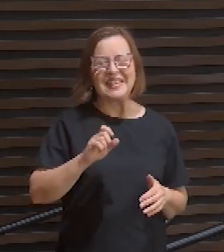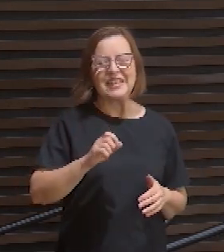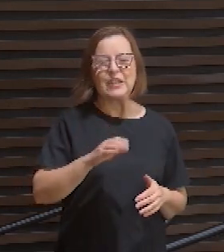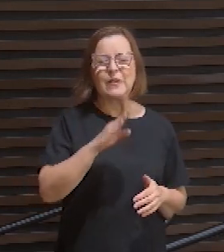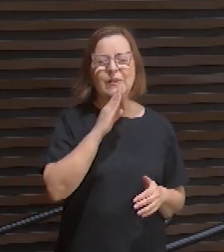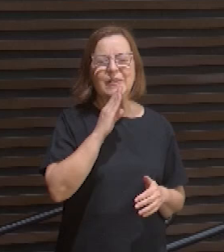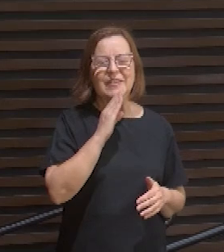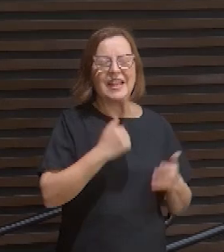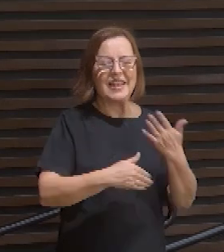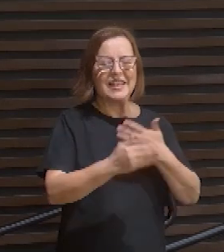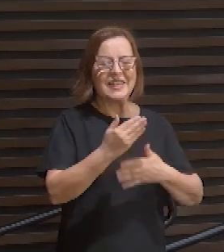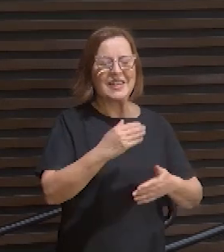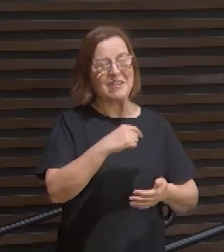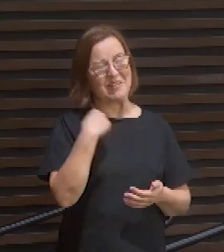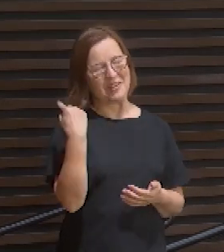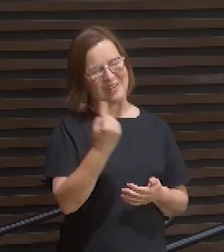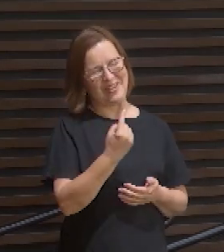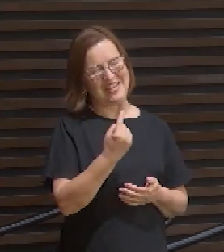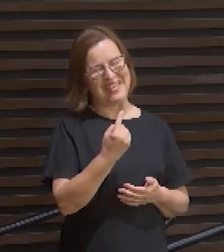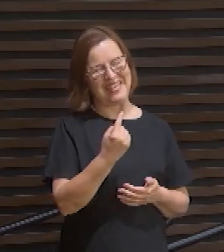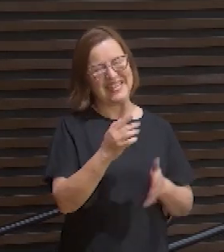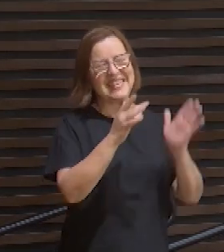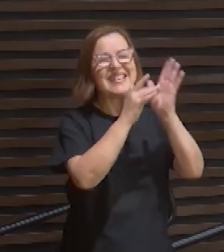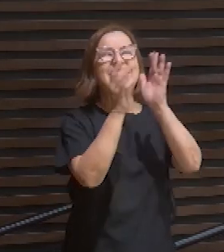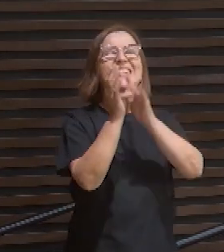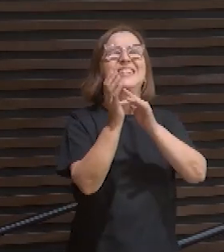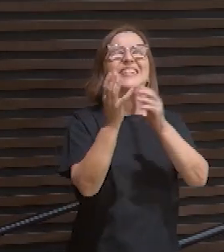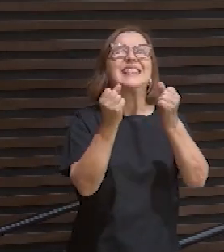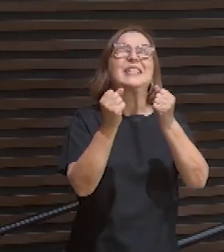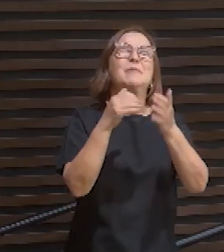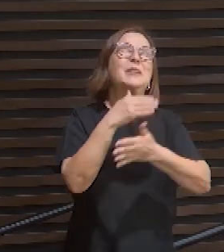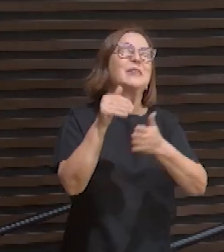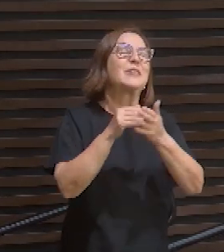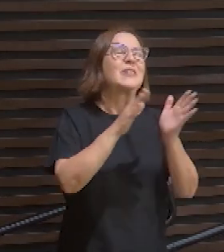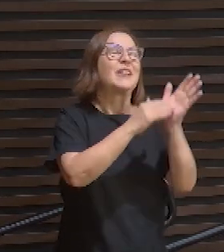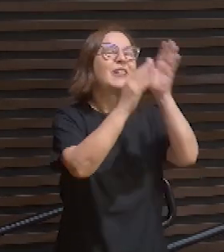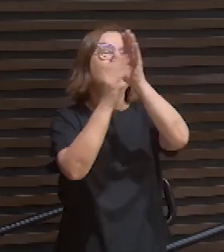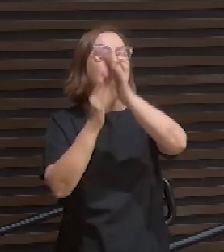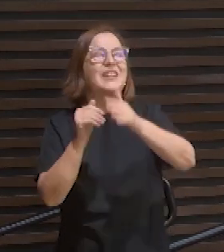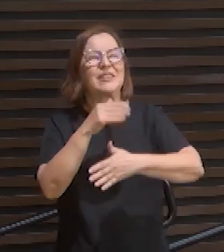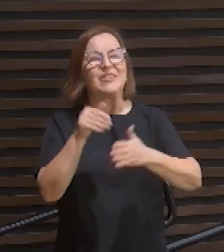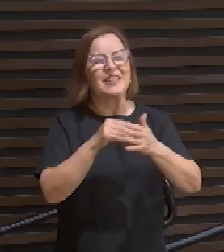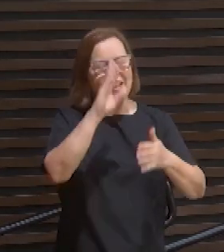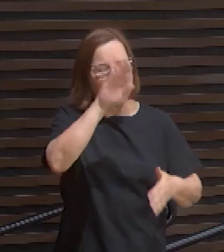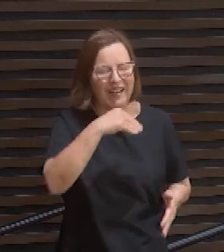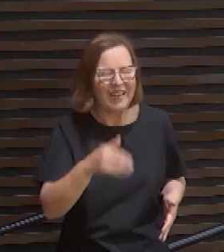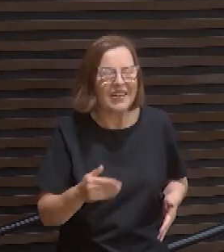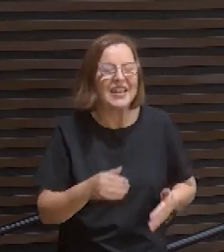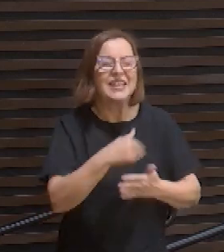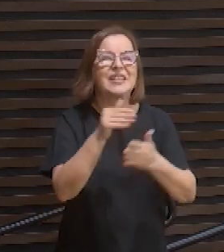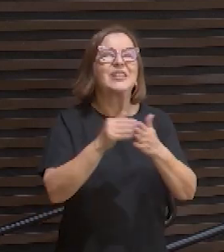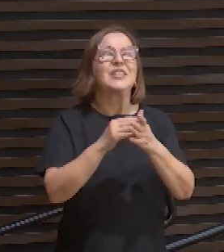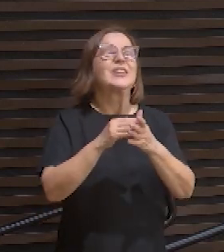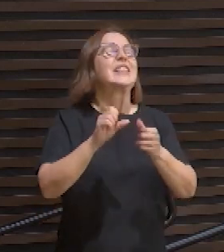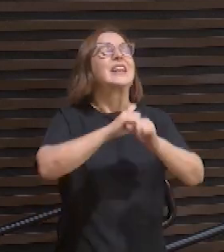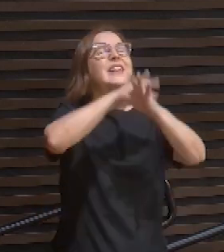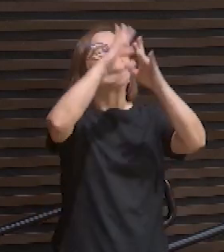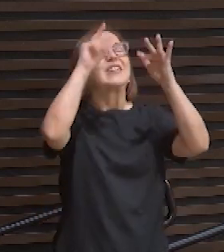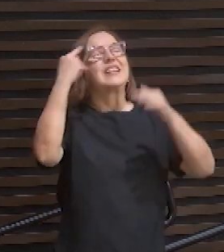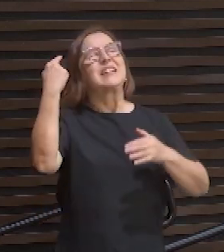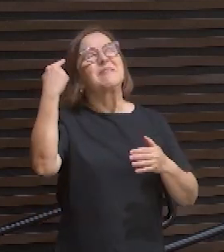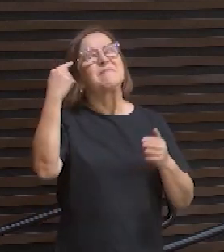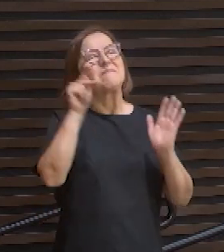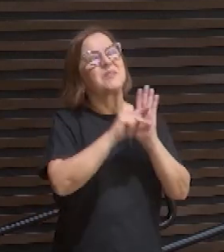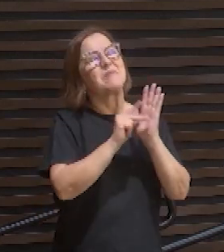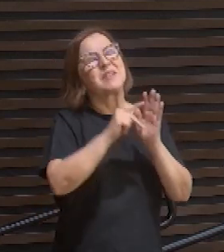nosso intermédio, Pai. E Ele receba todo louvor, toda honra e toda a glória que lhe são devidos. É no nome